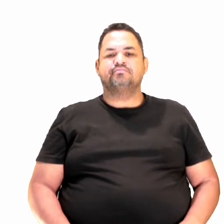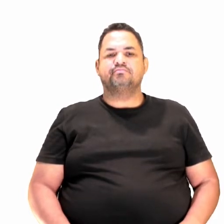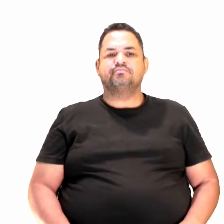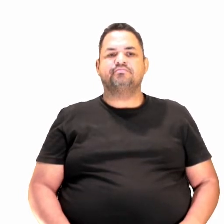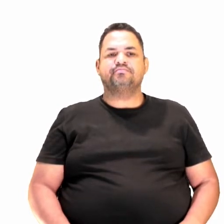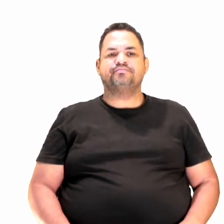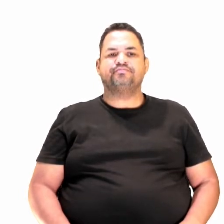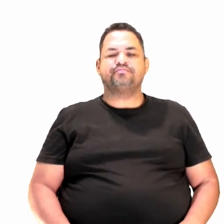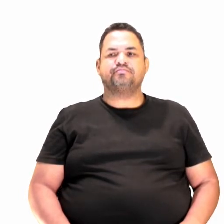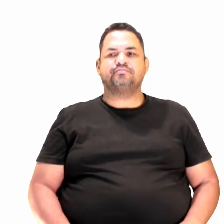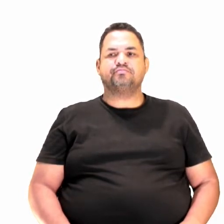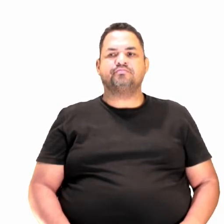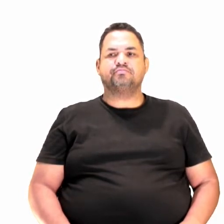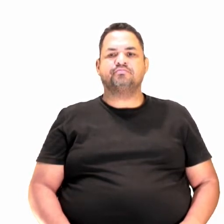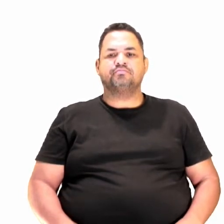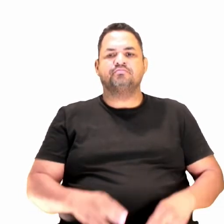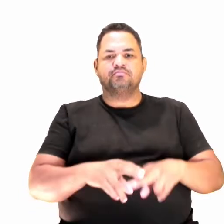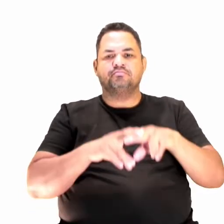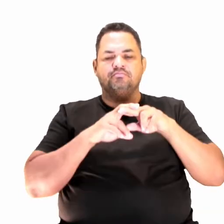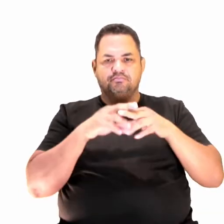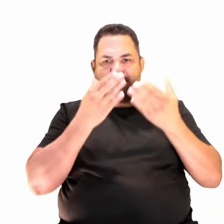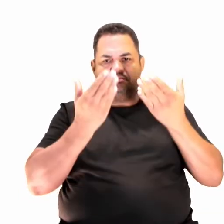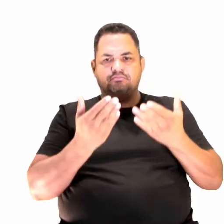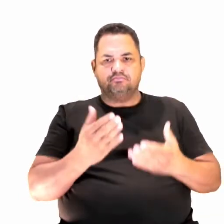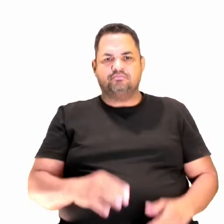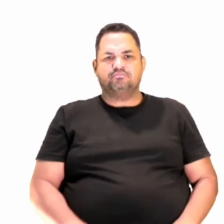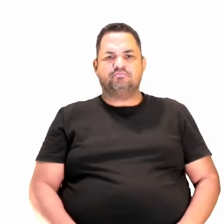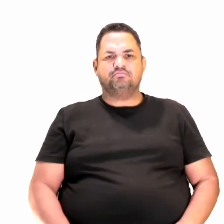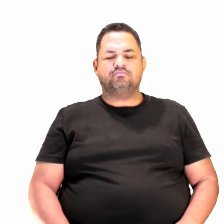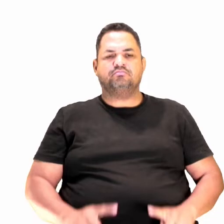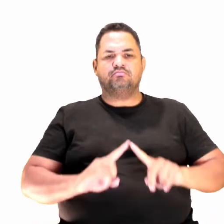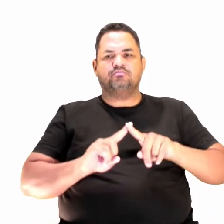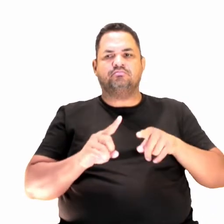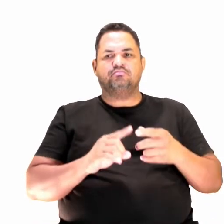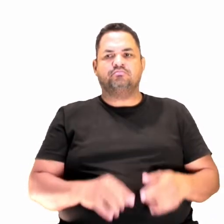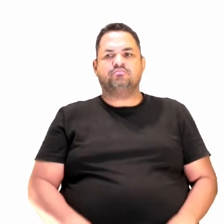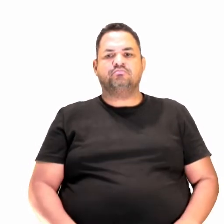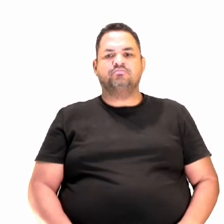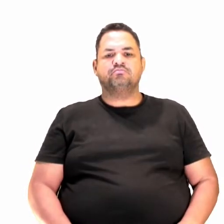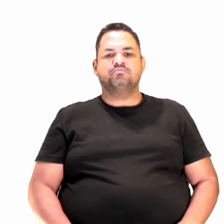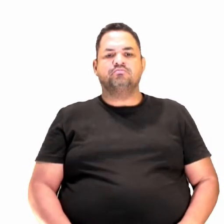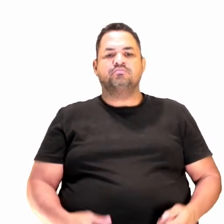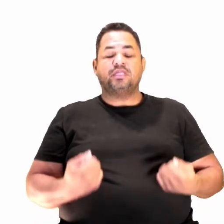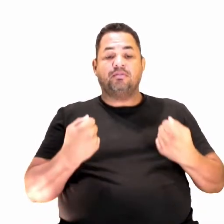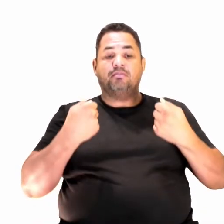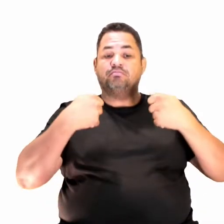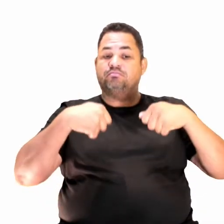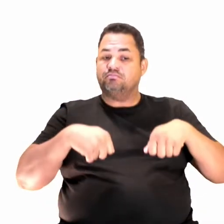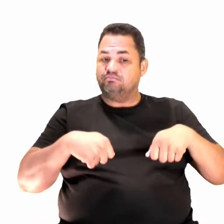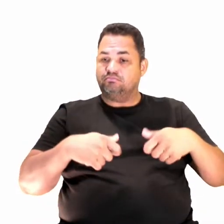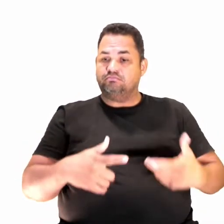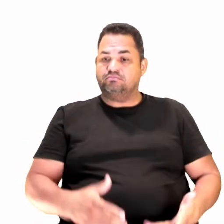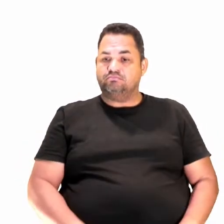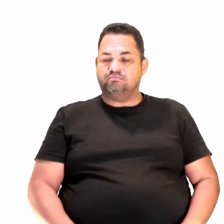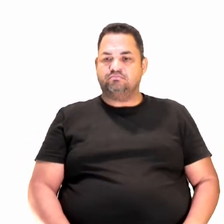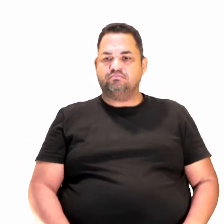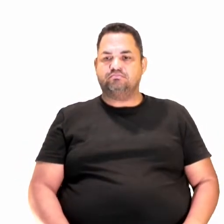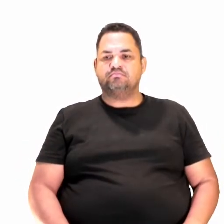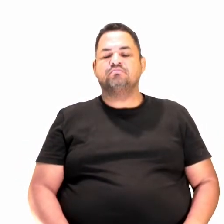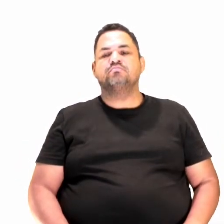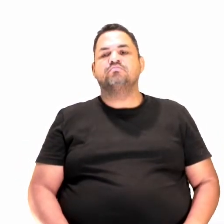musculoso, deve ser por isso que ele é assim. Mas nem sempre, porque isso é uma possibilidade.